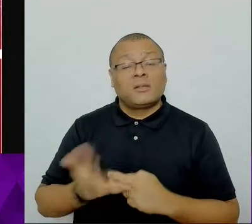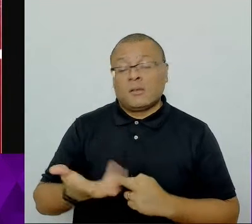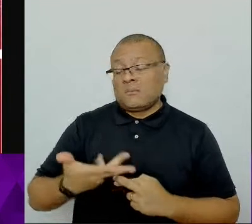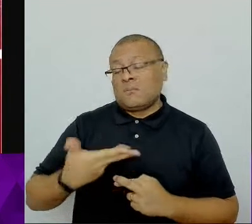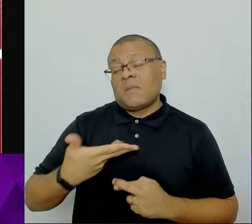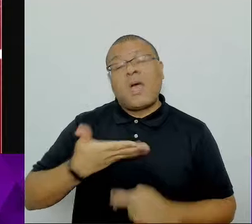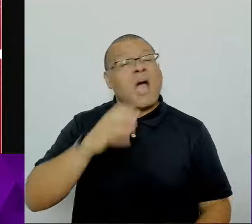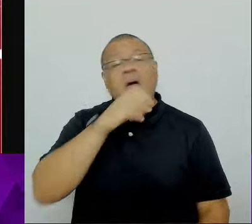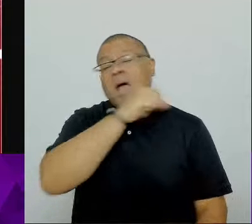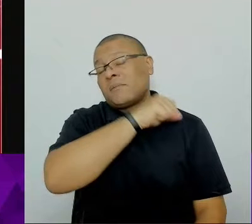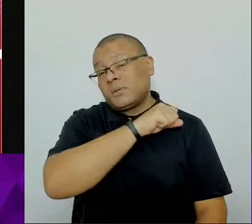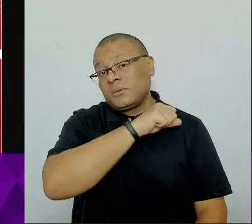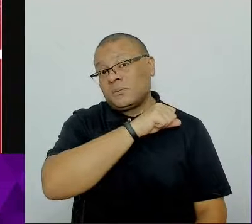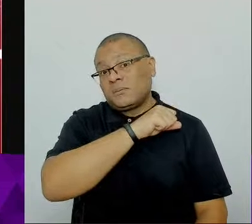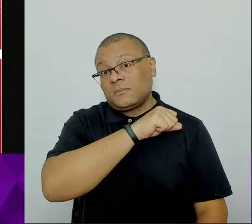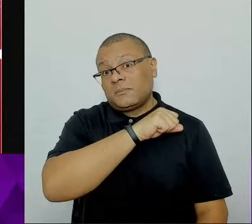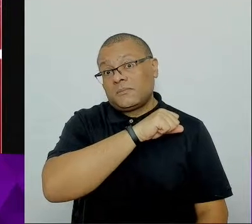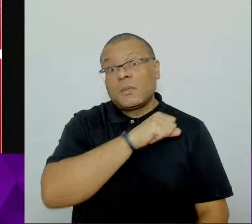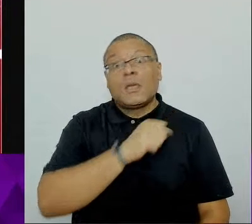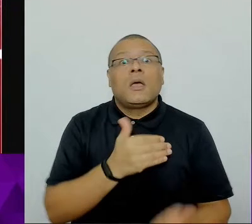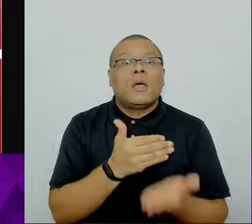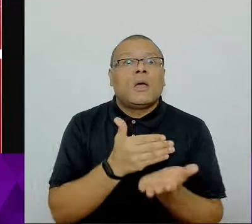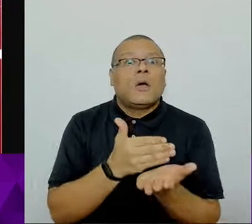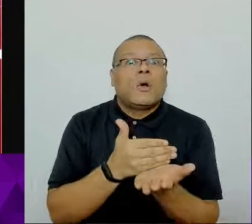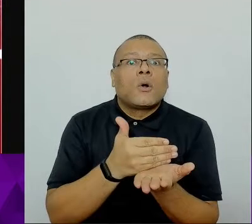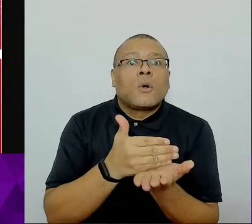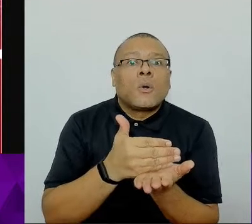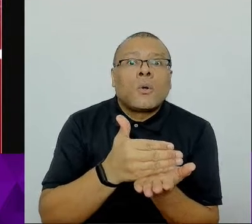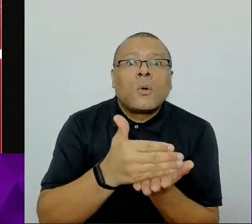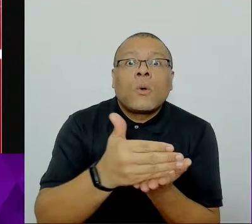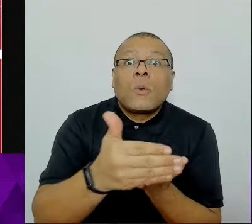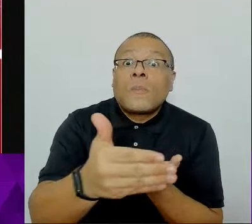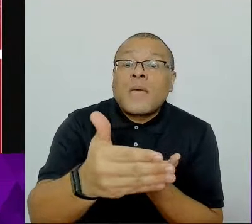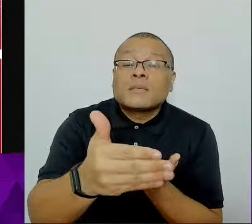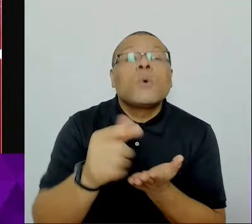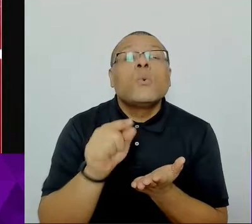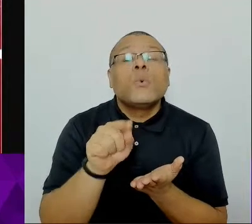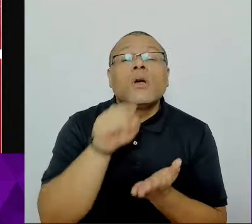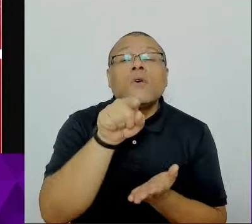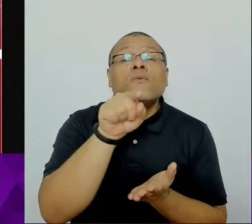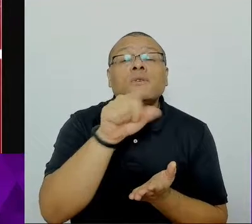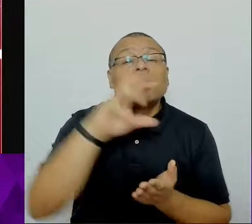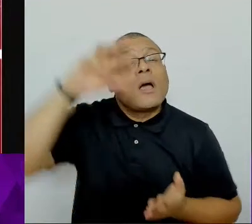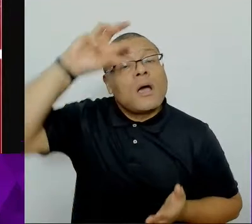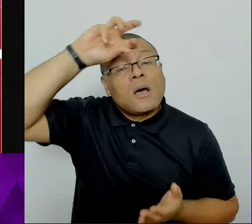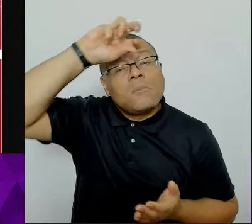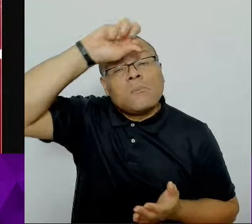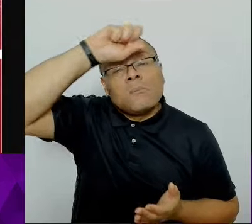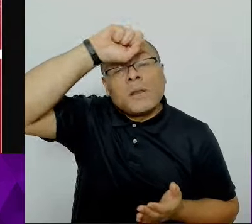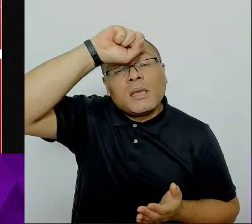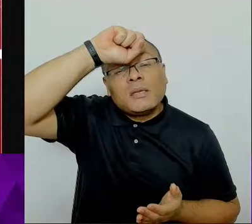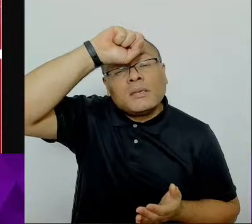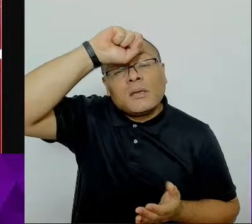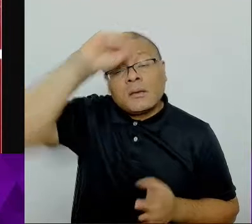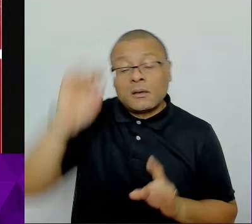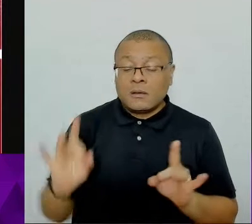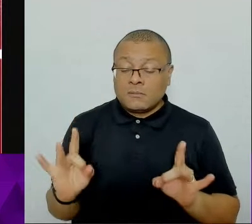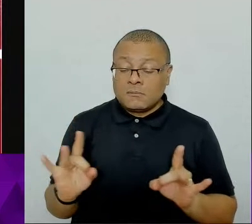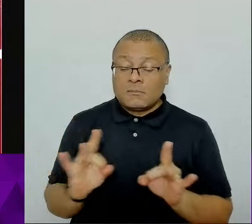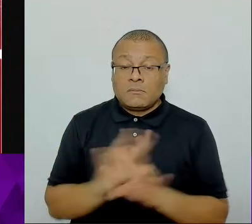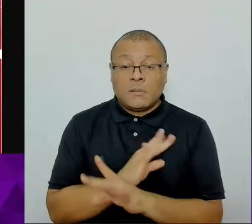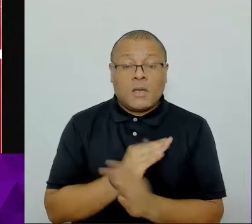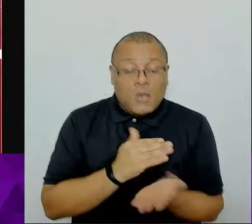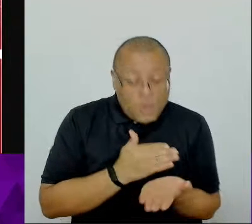mais. E isso começa do ponto onde você aprende a finalizar aquilo que você